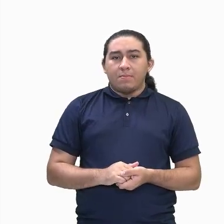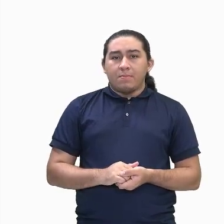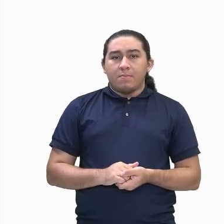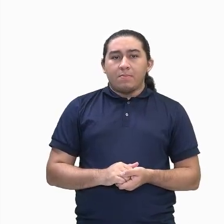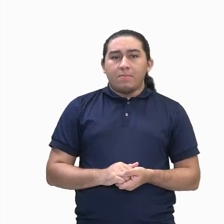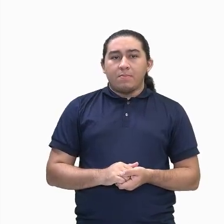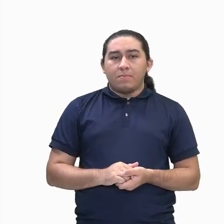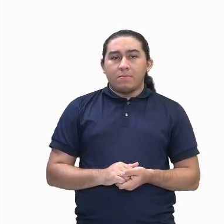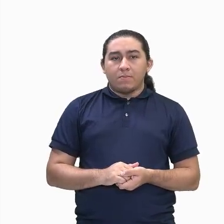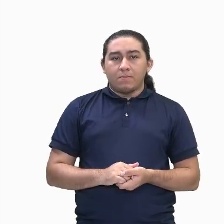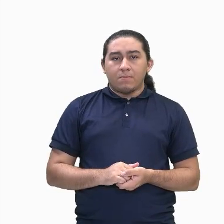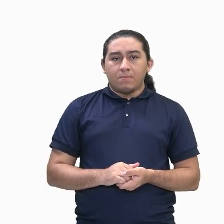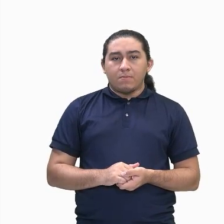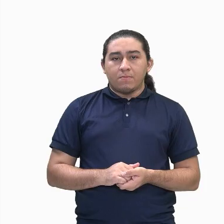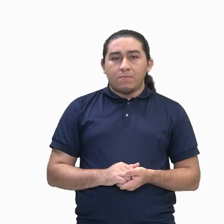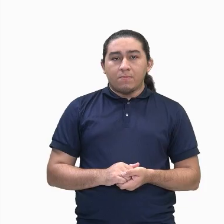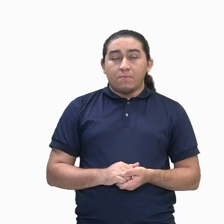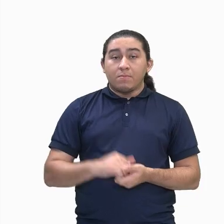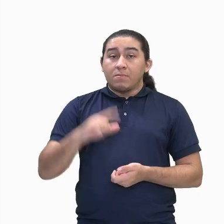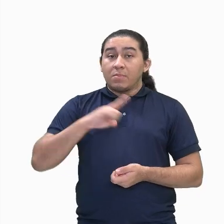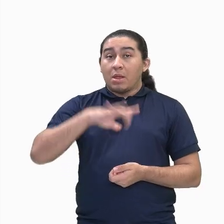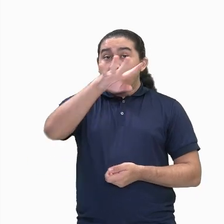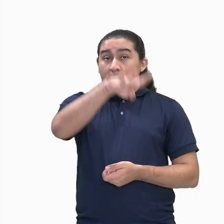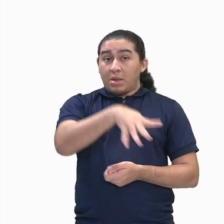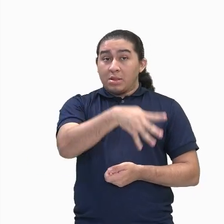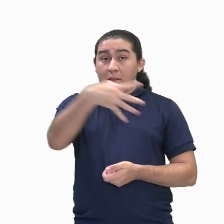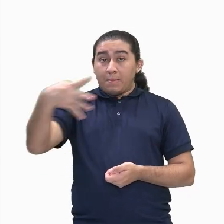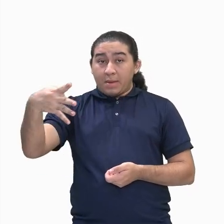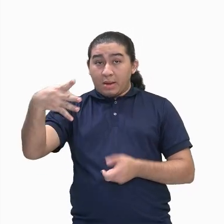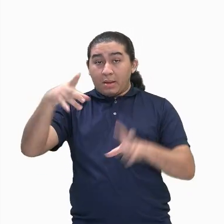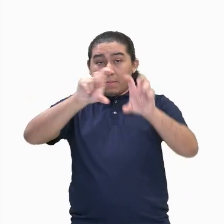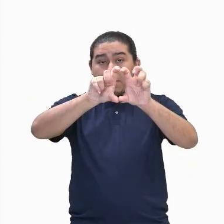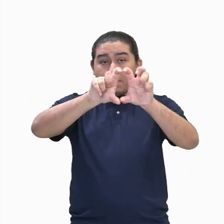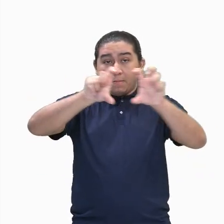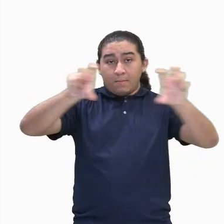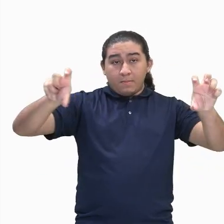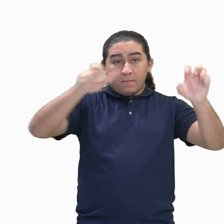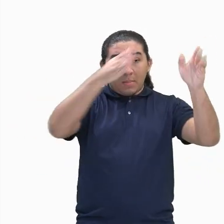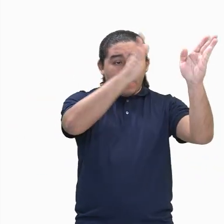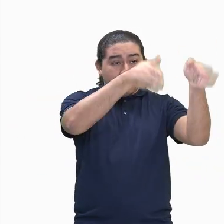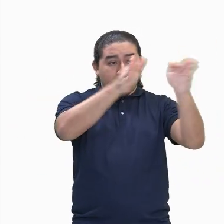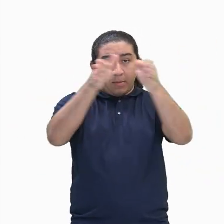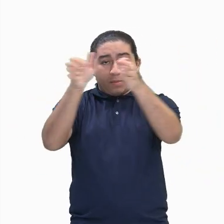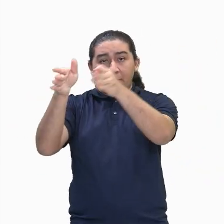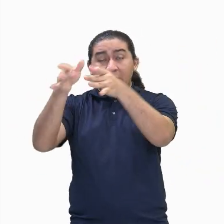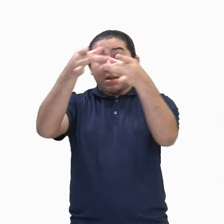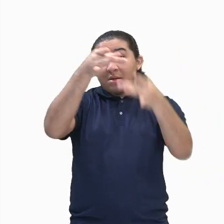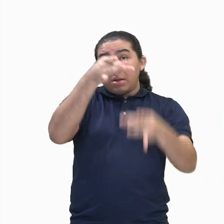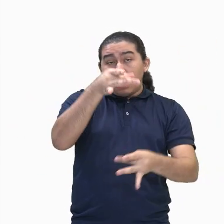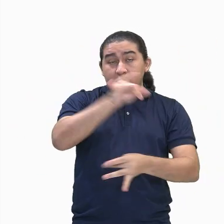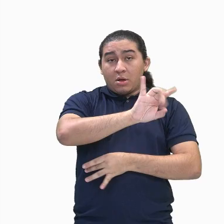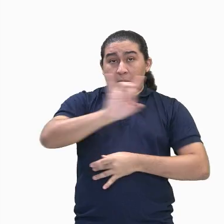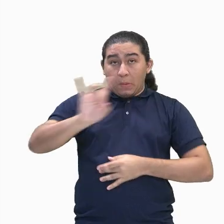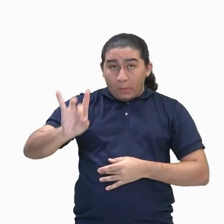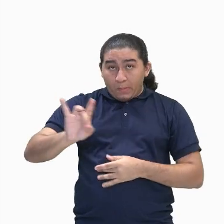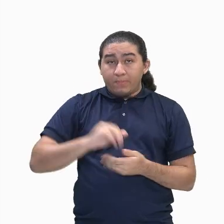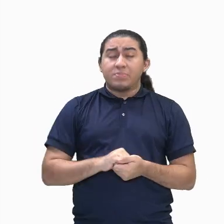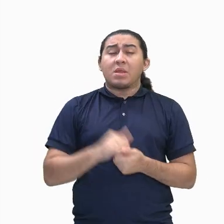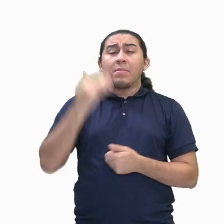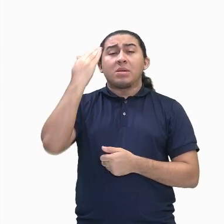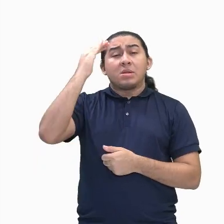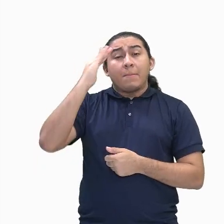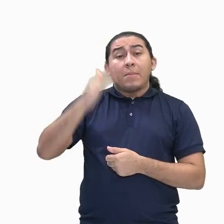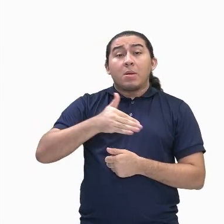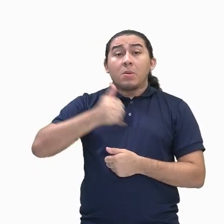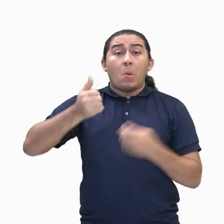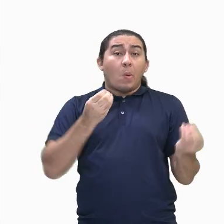Percebe? Aqui temos a tabela com esses fatores mais detalhados. Para entender melhor, como é que eu vou distinguir isso?